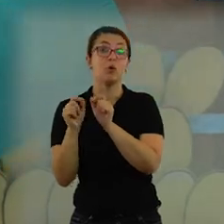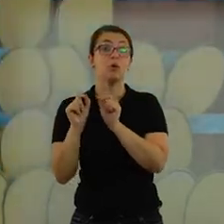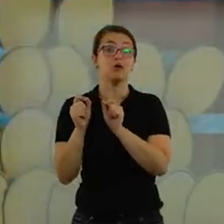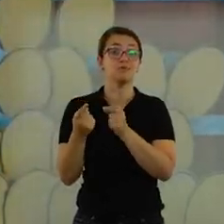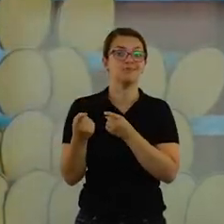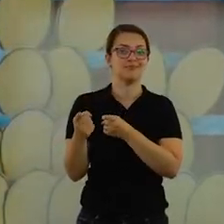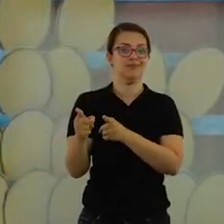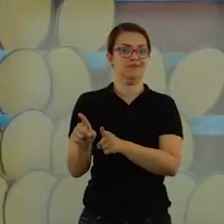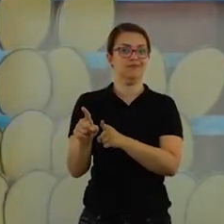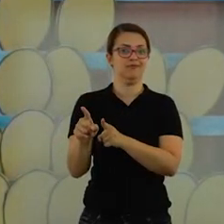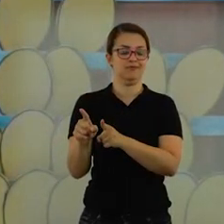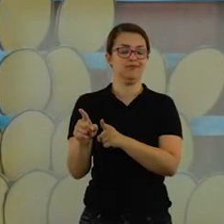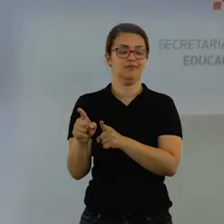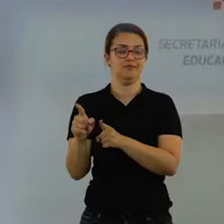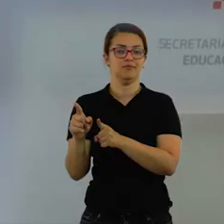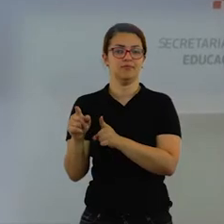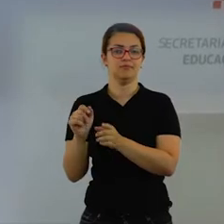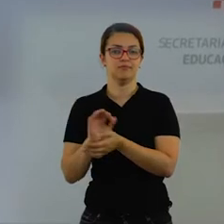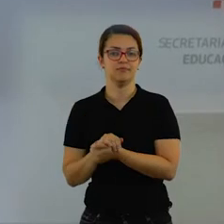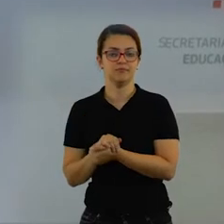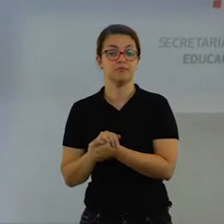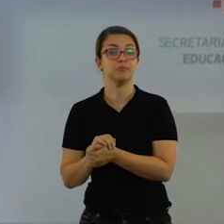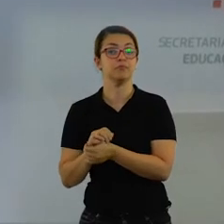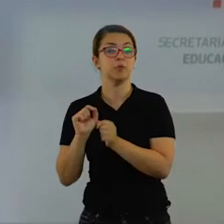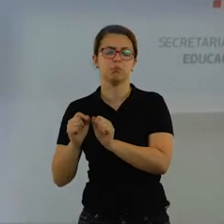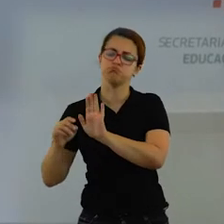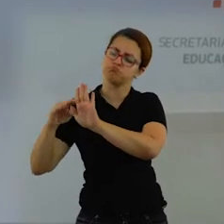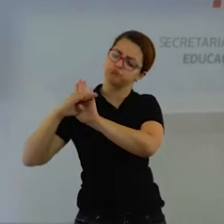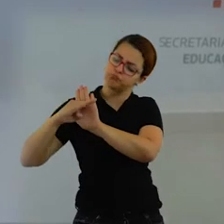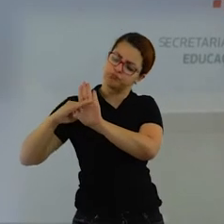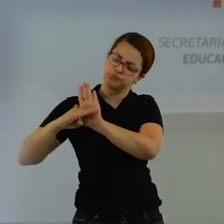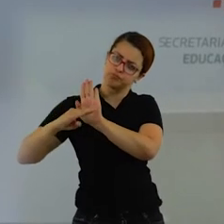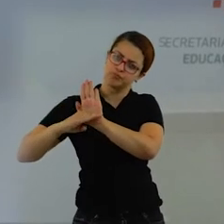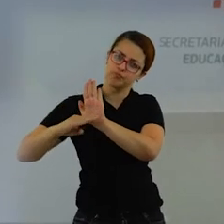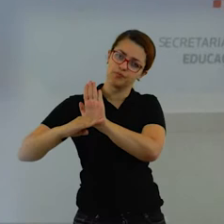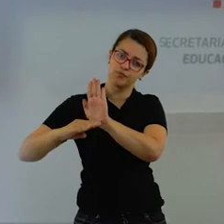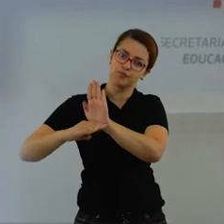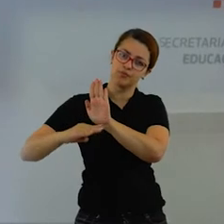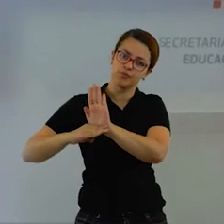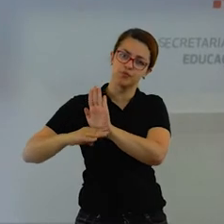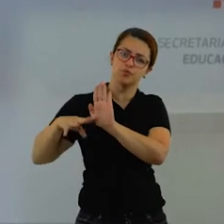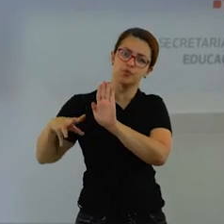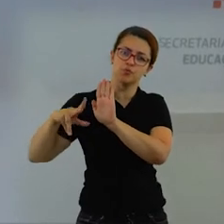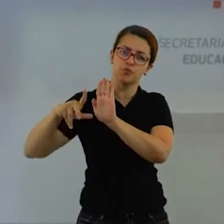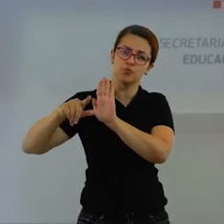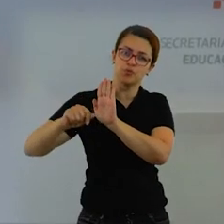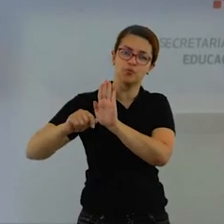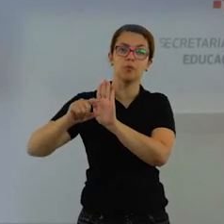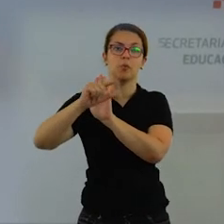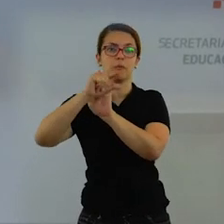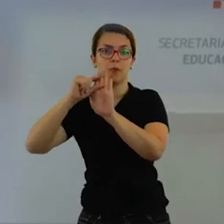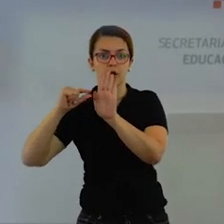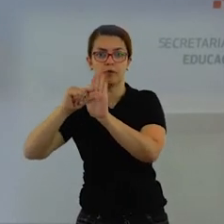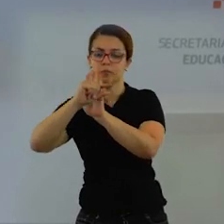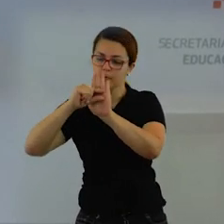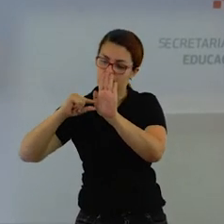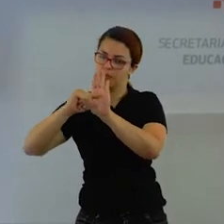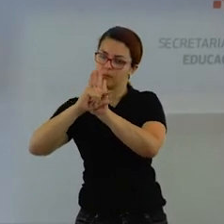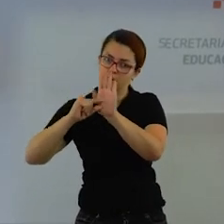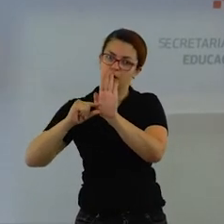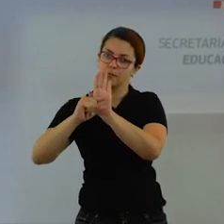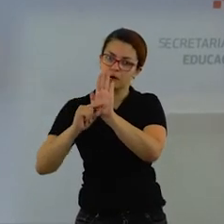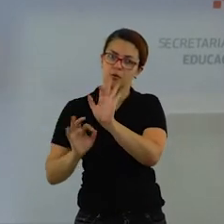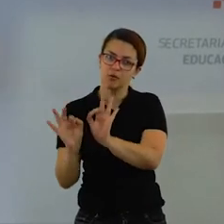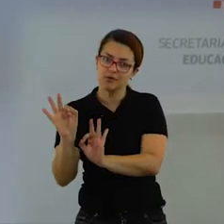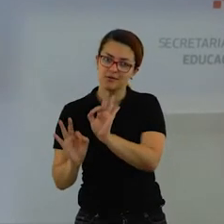juntos. É um desafio que você vai propor, tá bom? Você vai colocar na sequência. Todos eles você pode tirar e colocar.